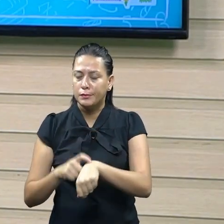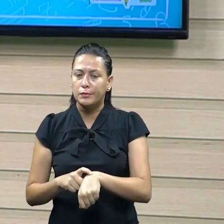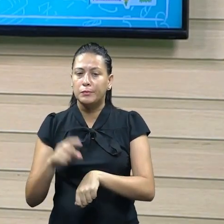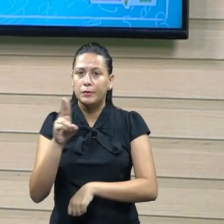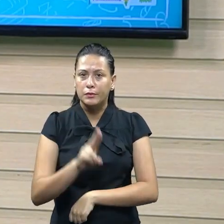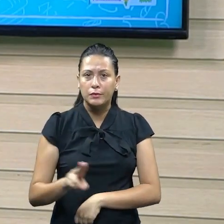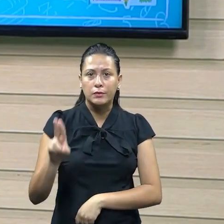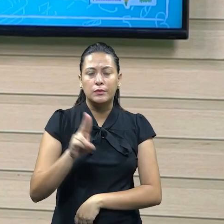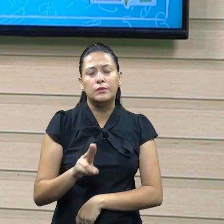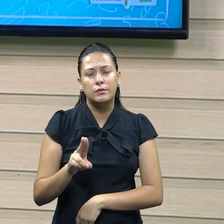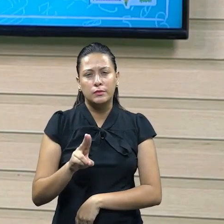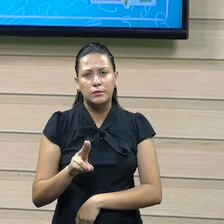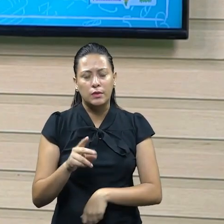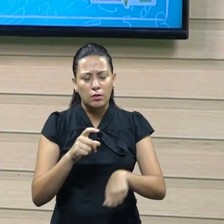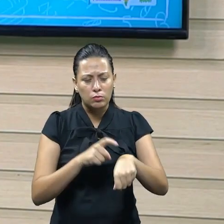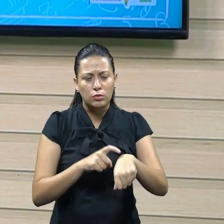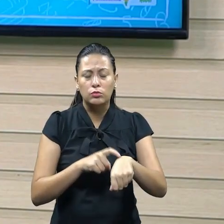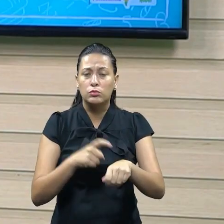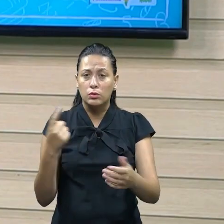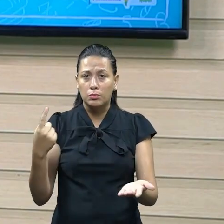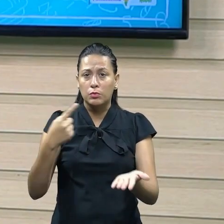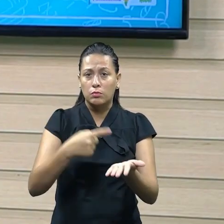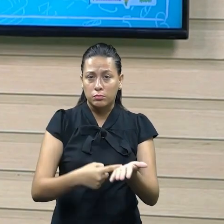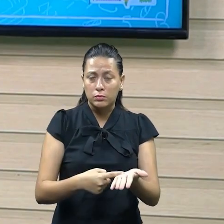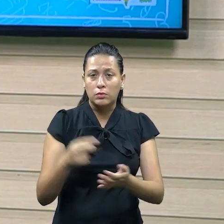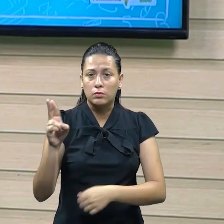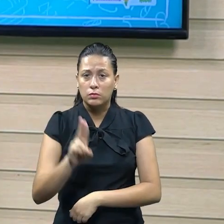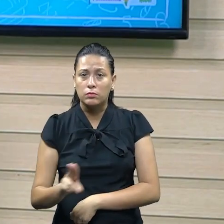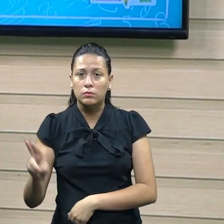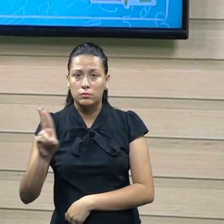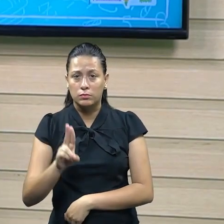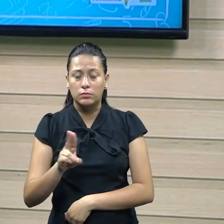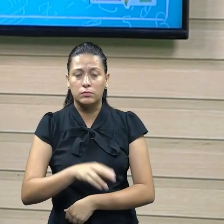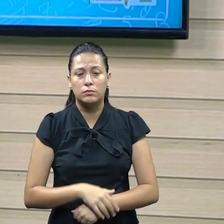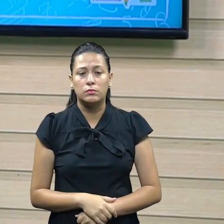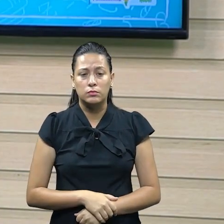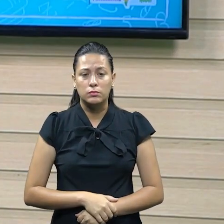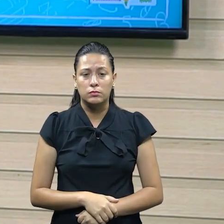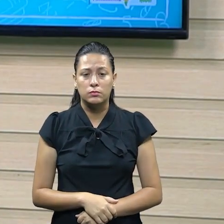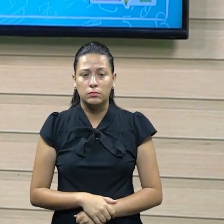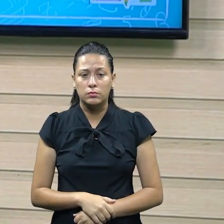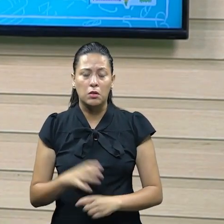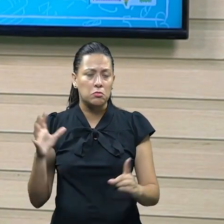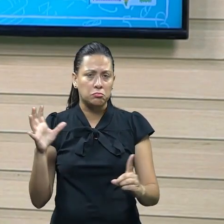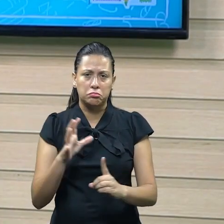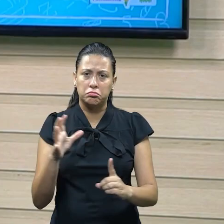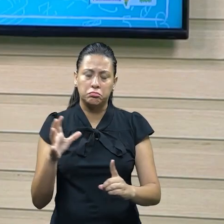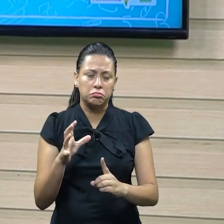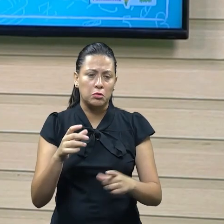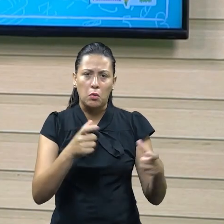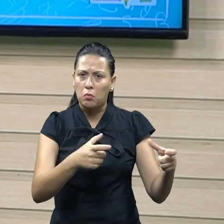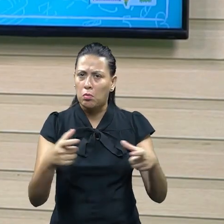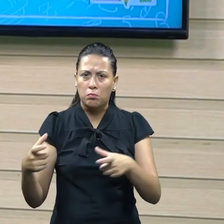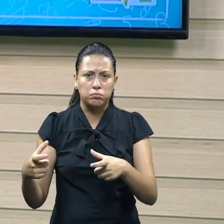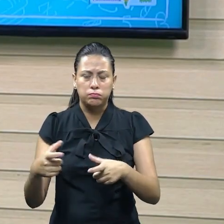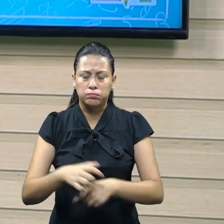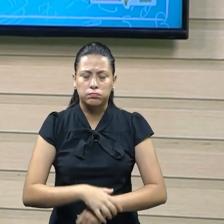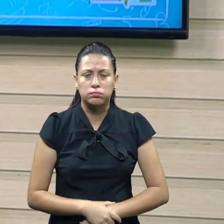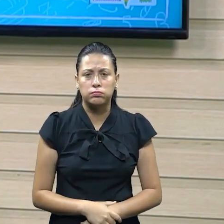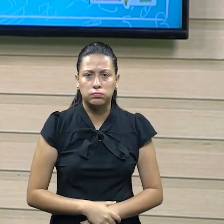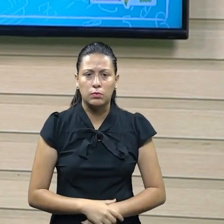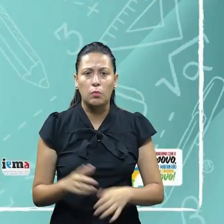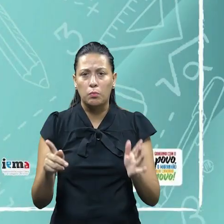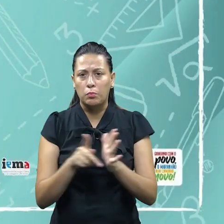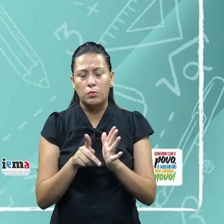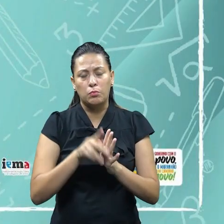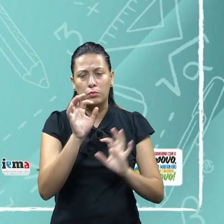durante um intervalo de tempo em que será aplicada a intervenção em algum ponto, tá, da